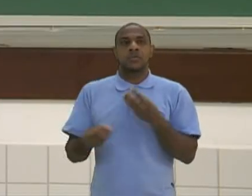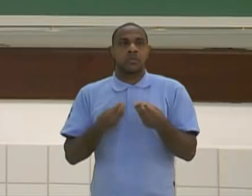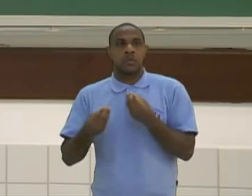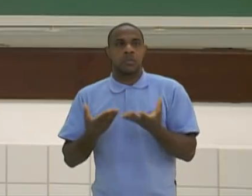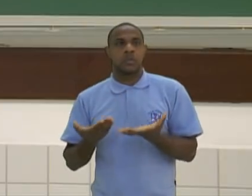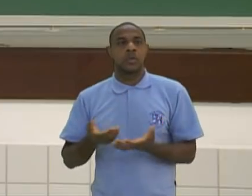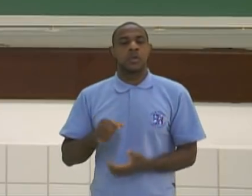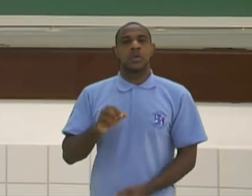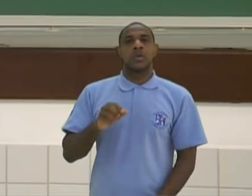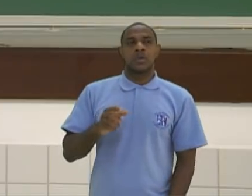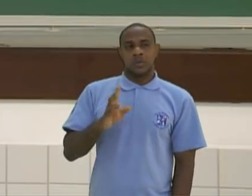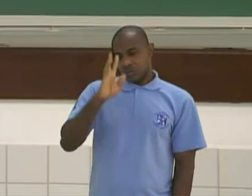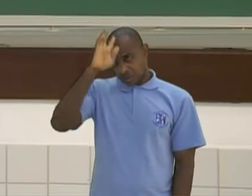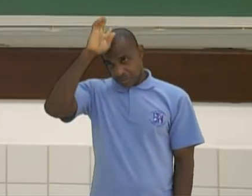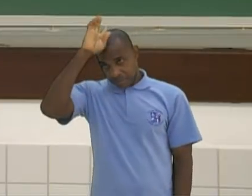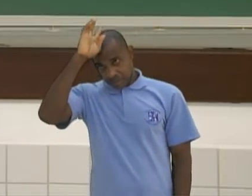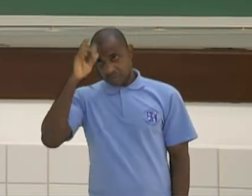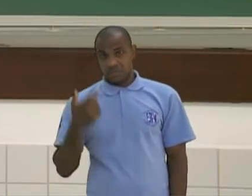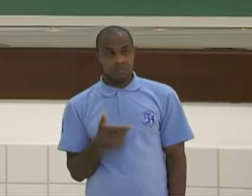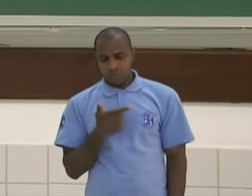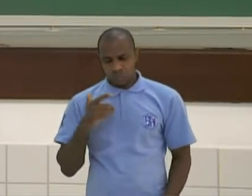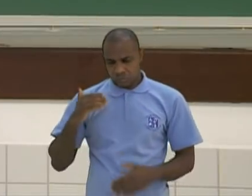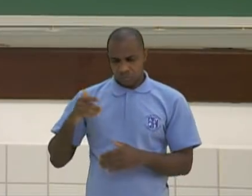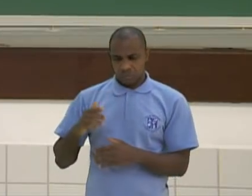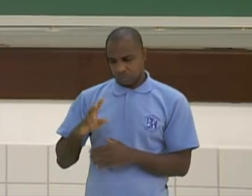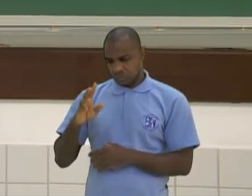os germanos não desenvolveram,